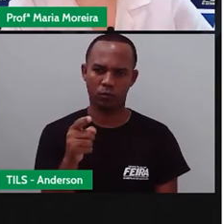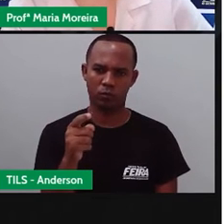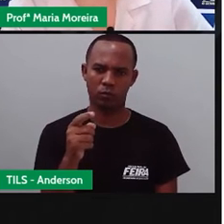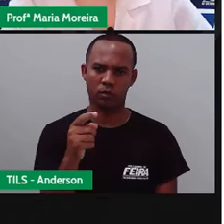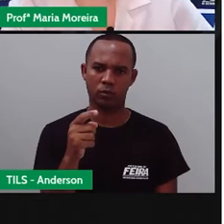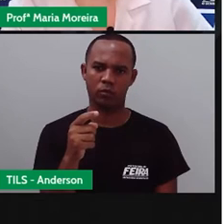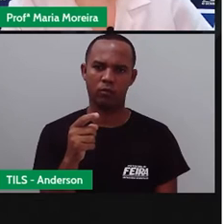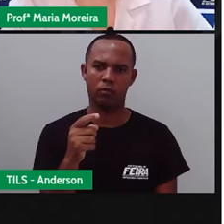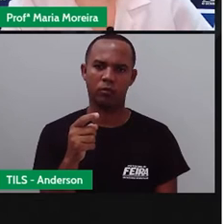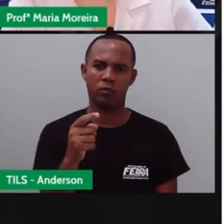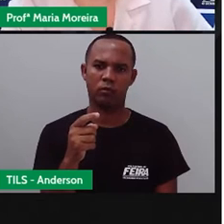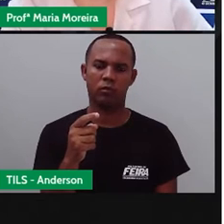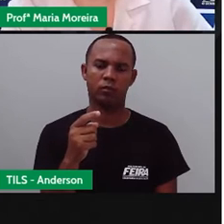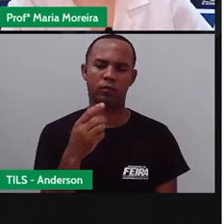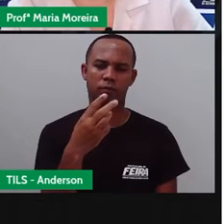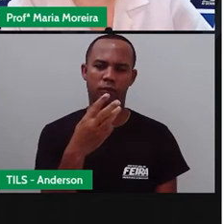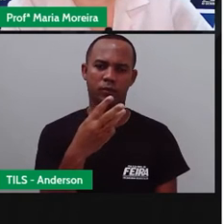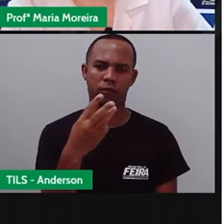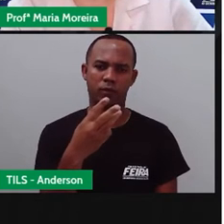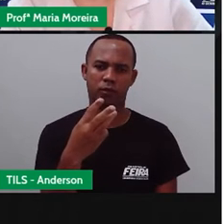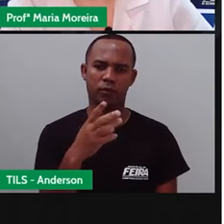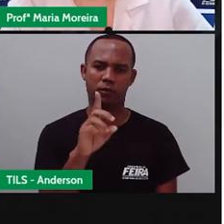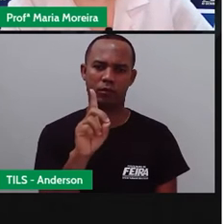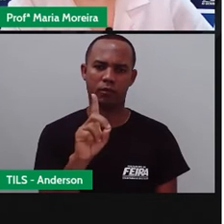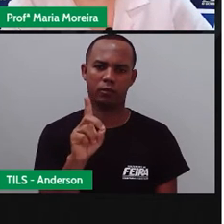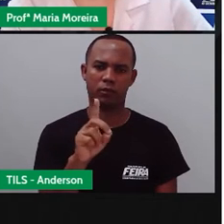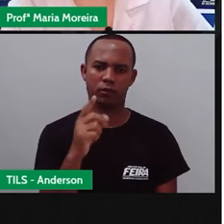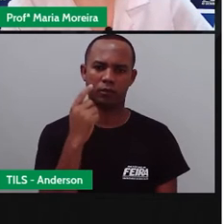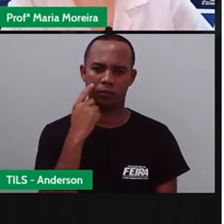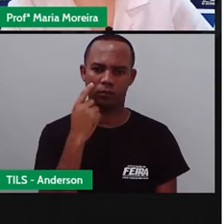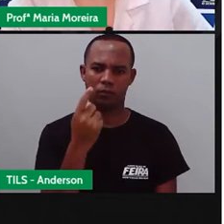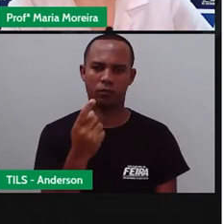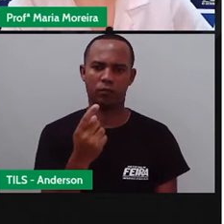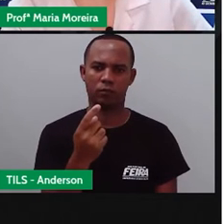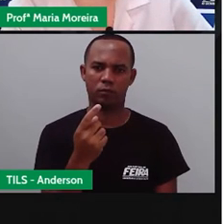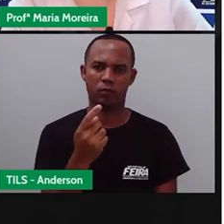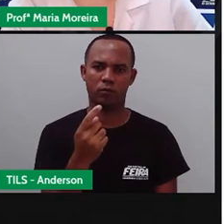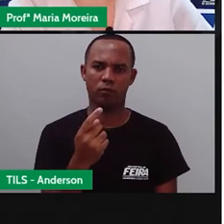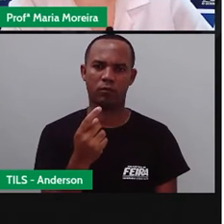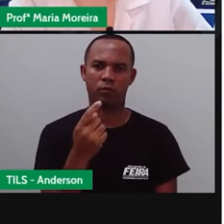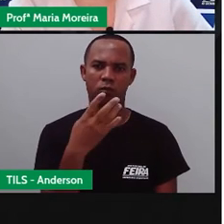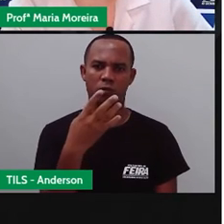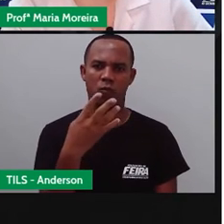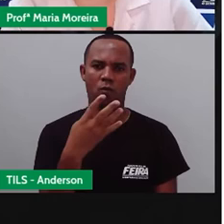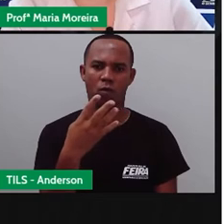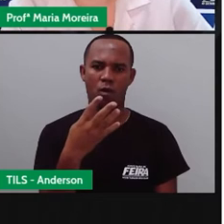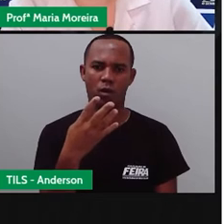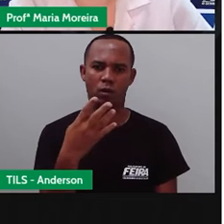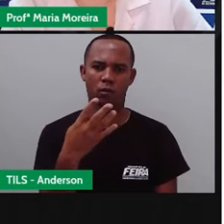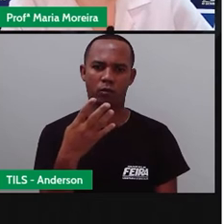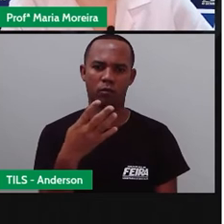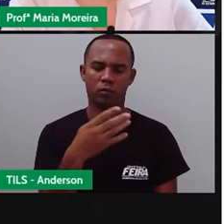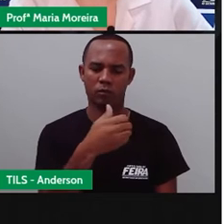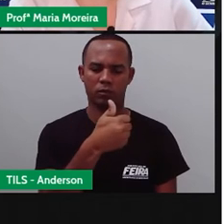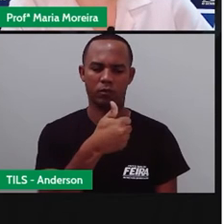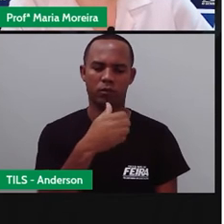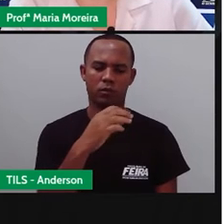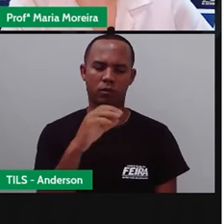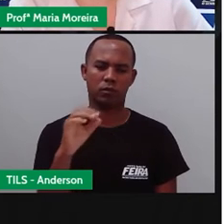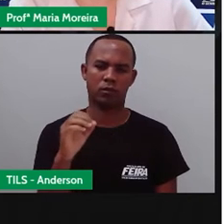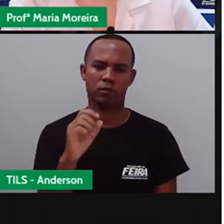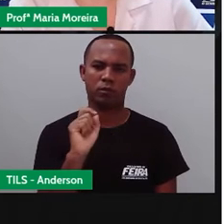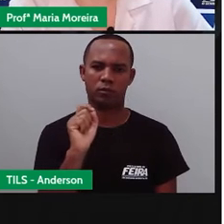três o que dezenas está aqui uma duas três quatro quatro que sim